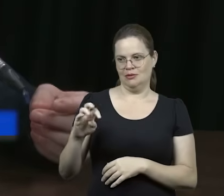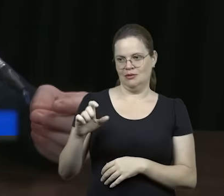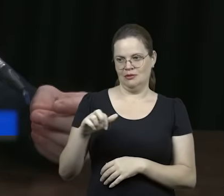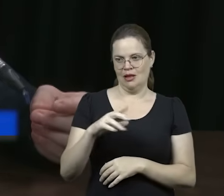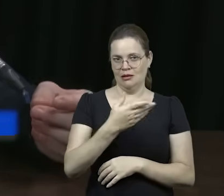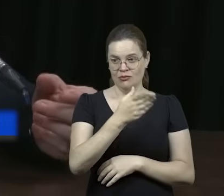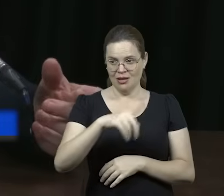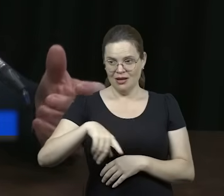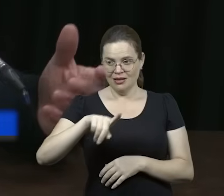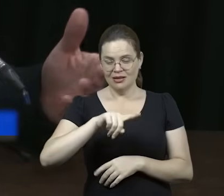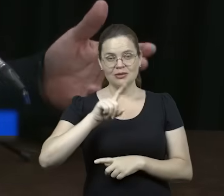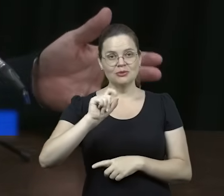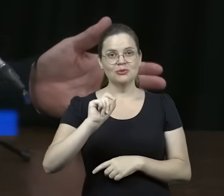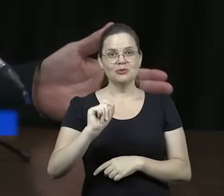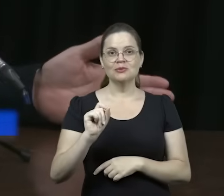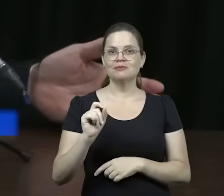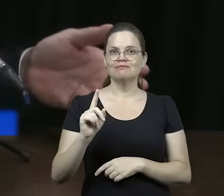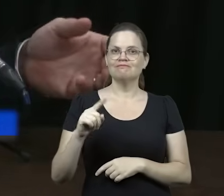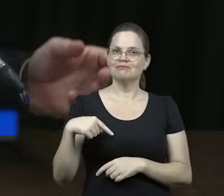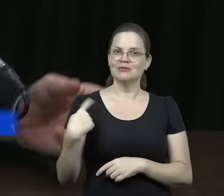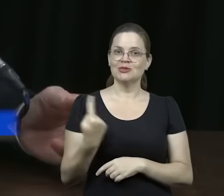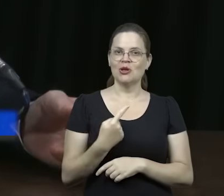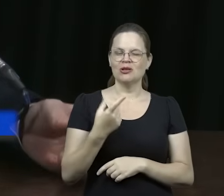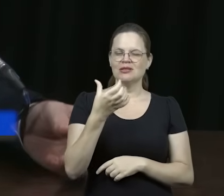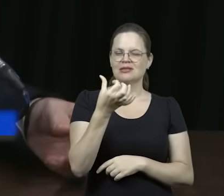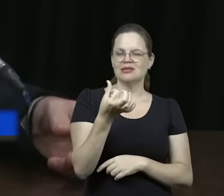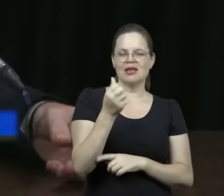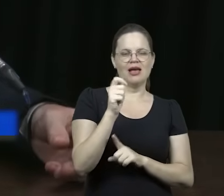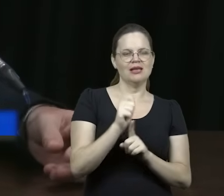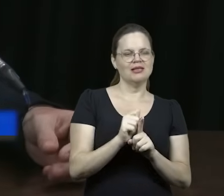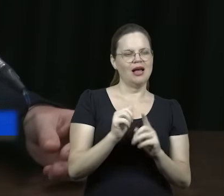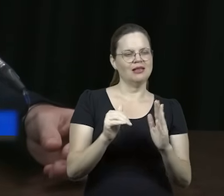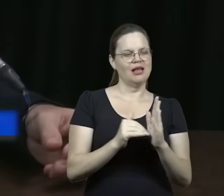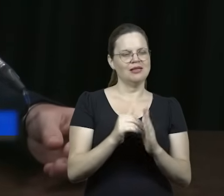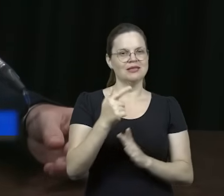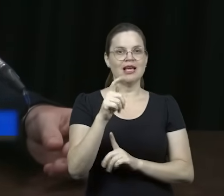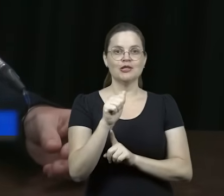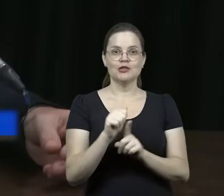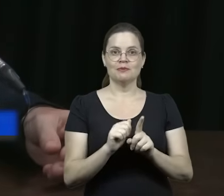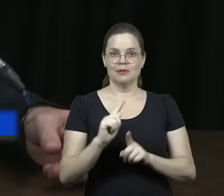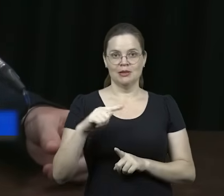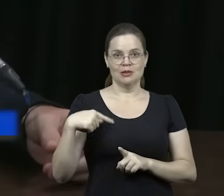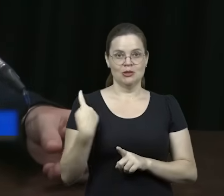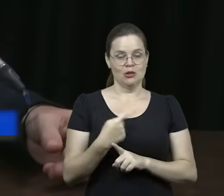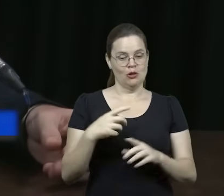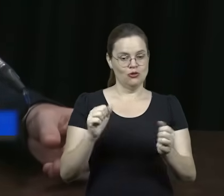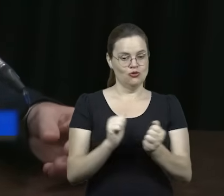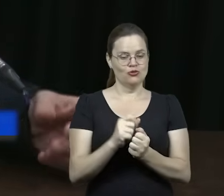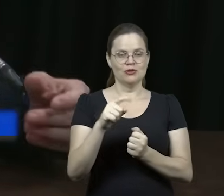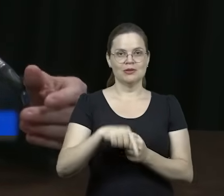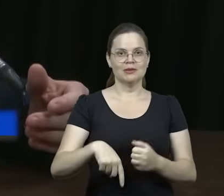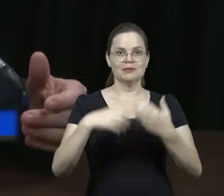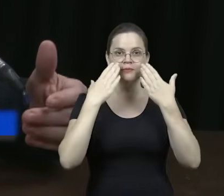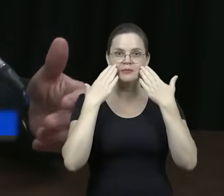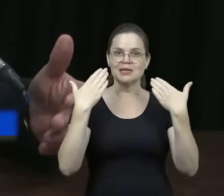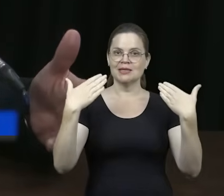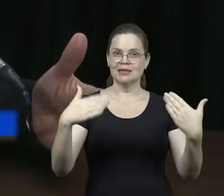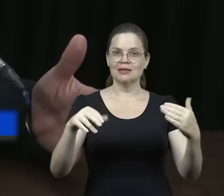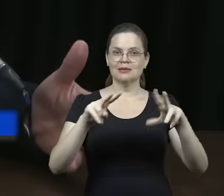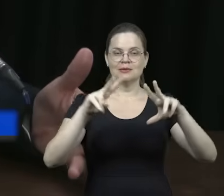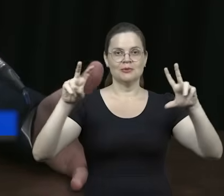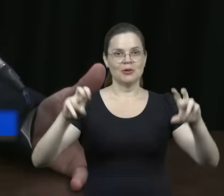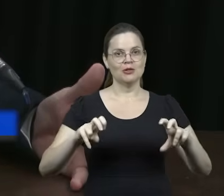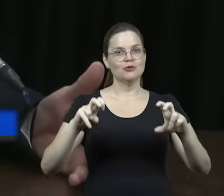que nós, num período de 6 a 7 meses, estivemos apresentando e trabalhando